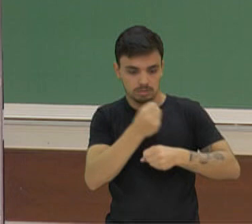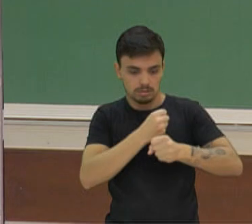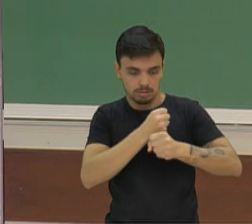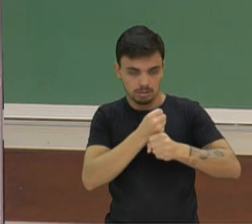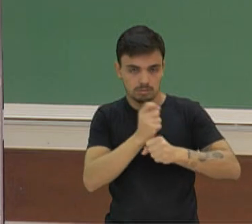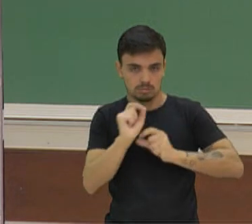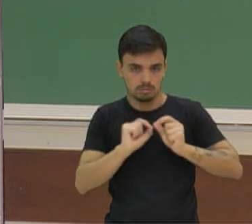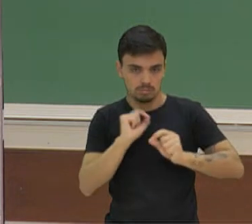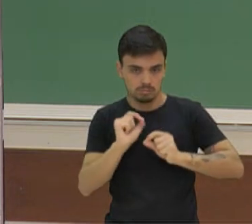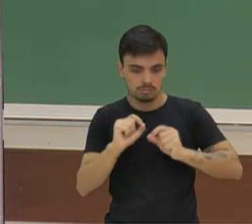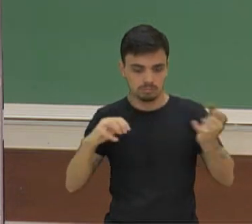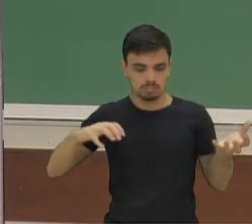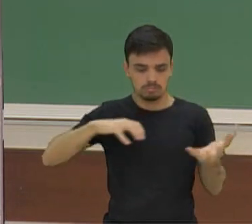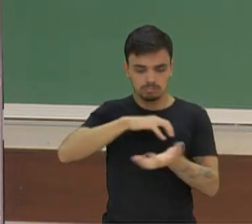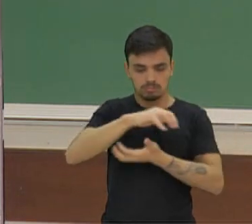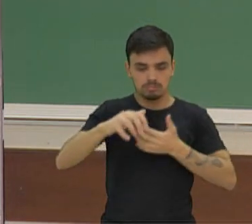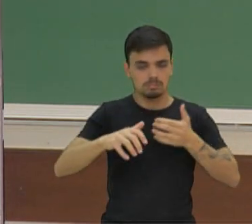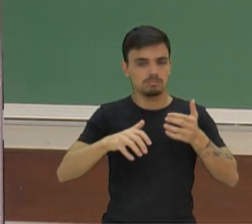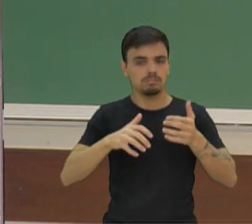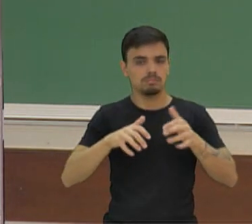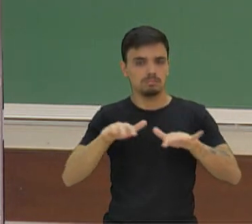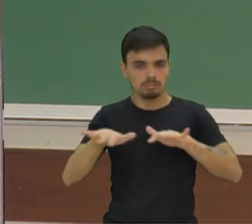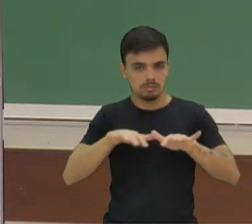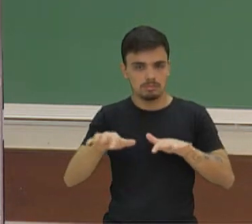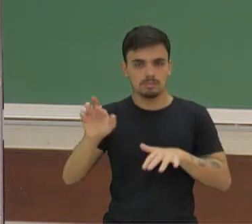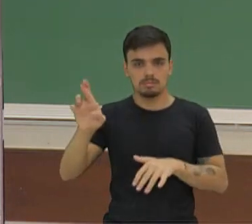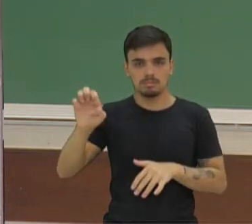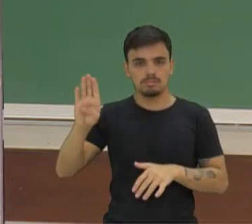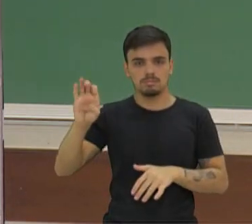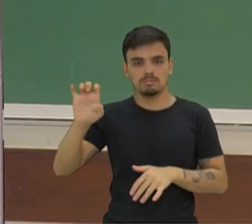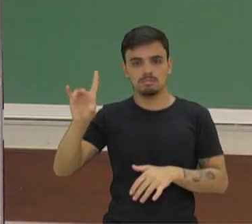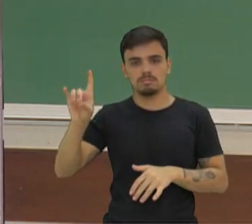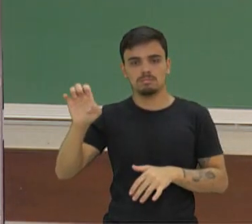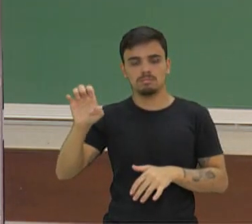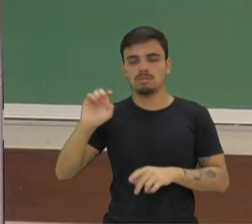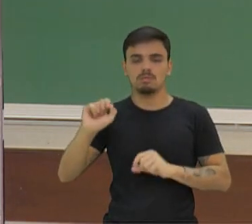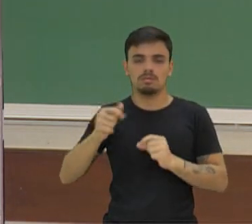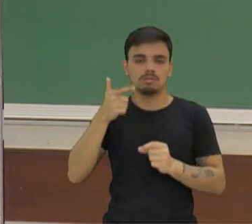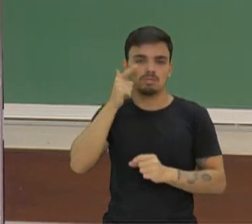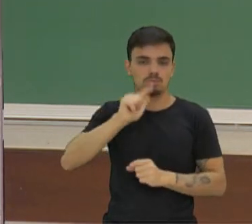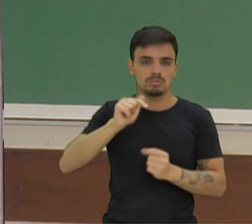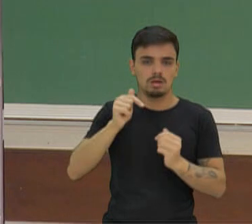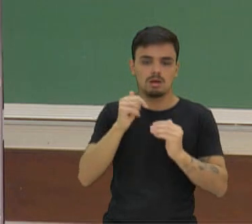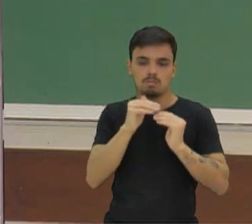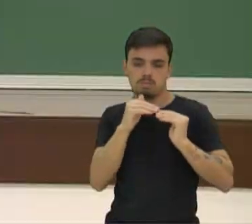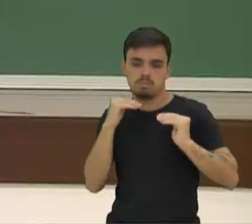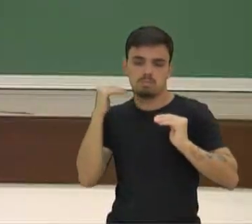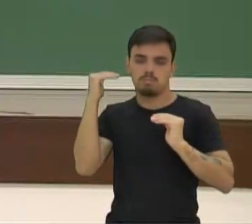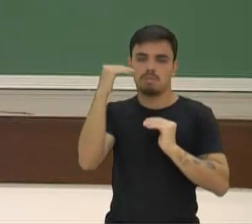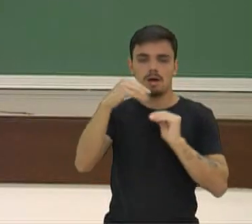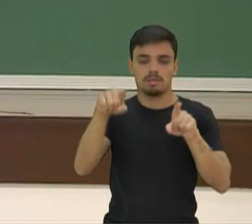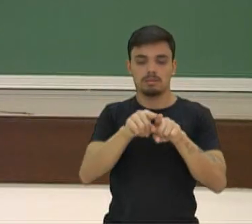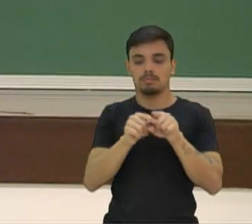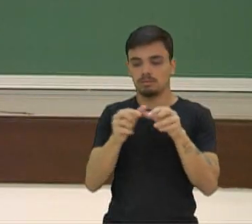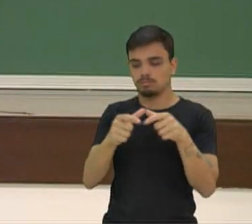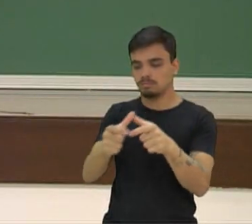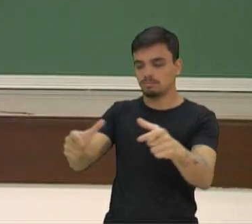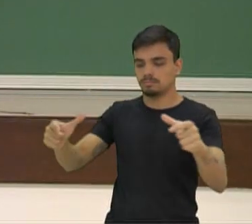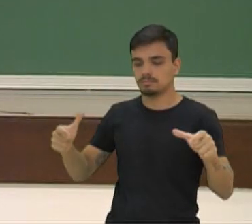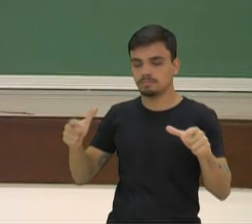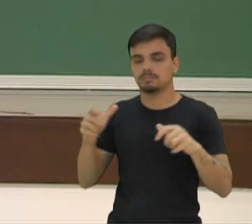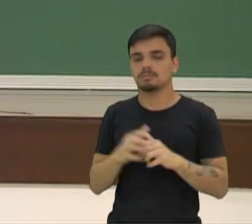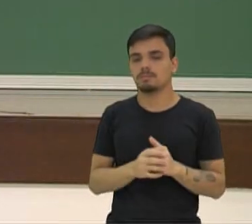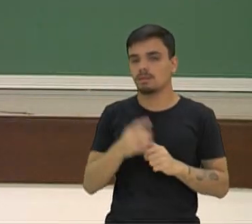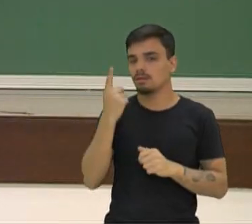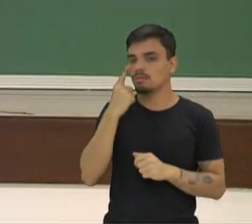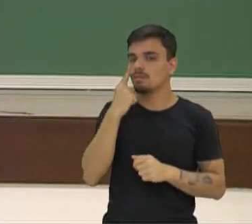o movimento rebelde consegue avançar e ganhar espaço. Vamos ver